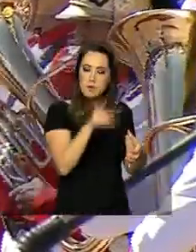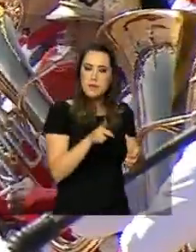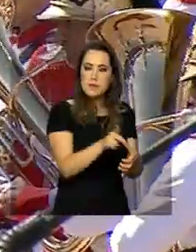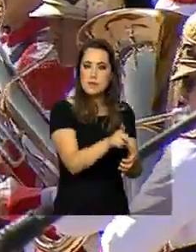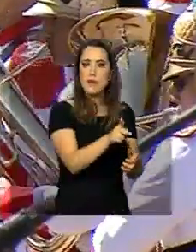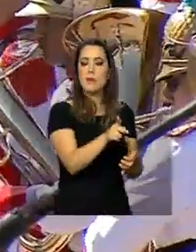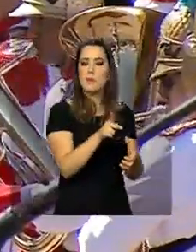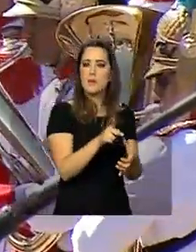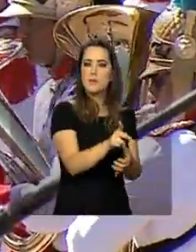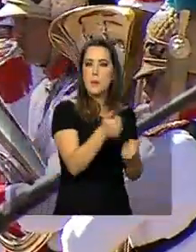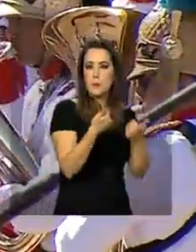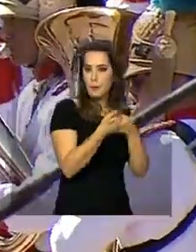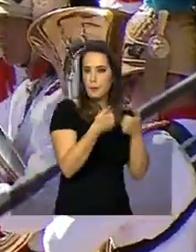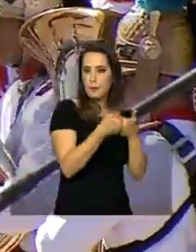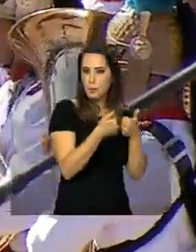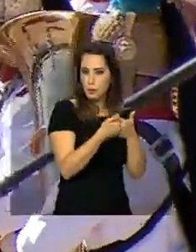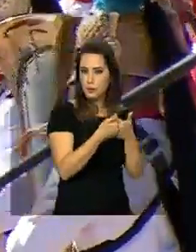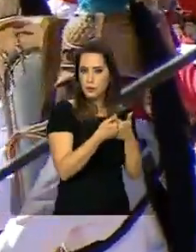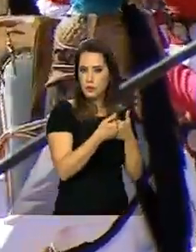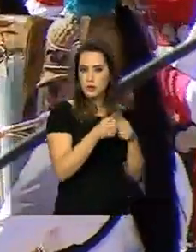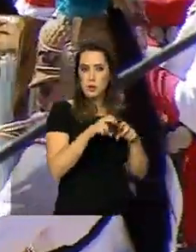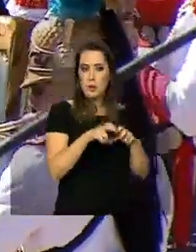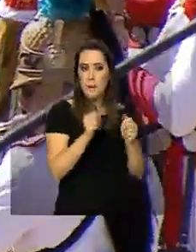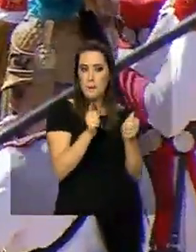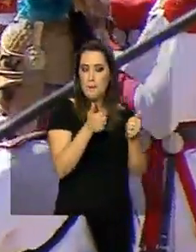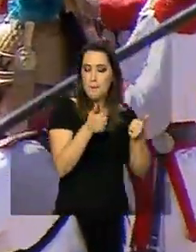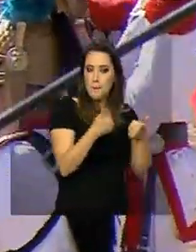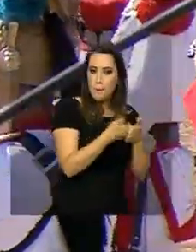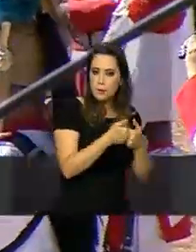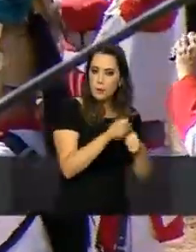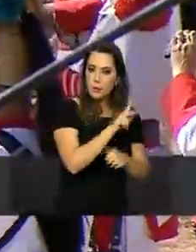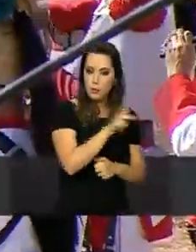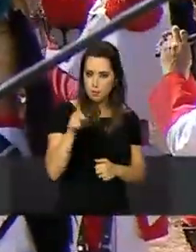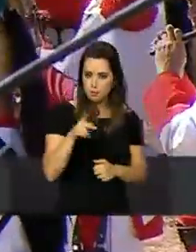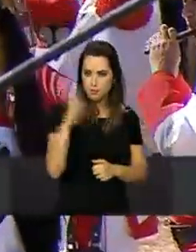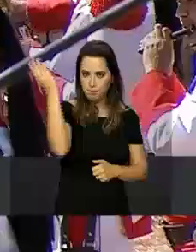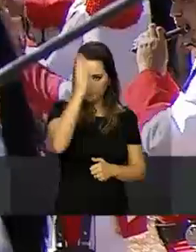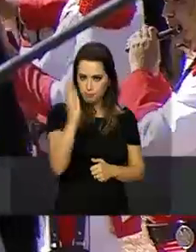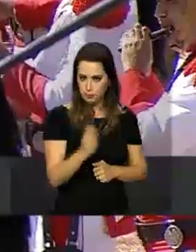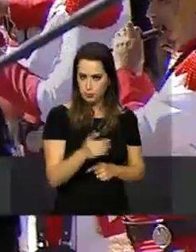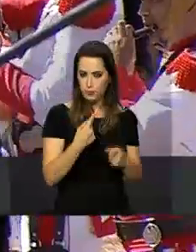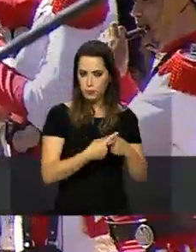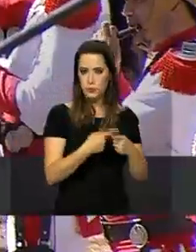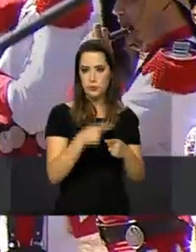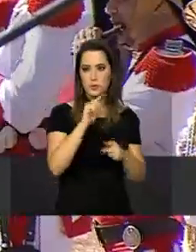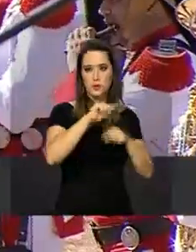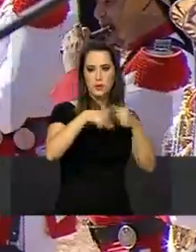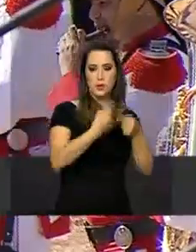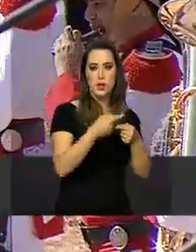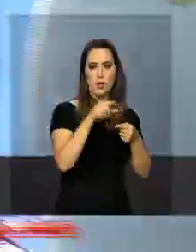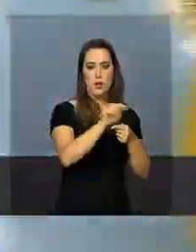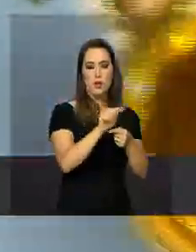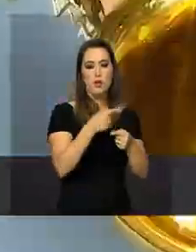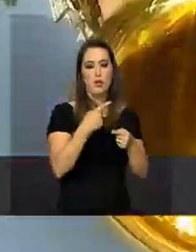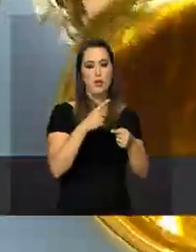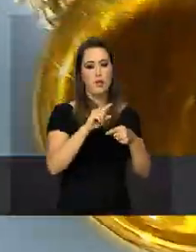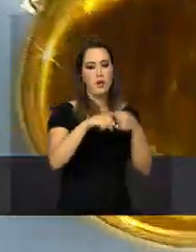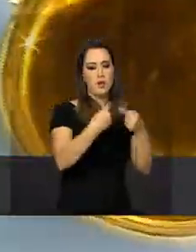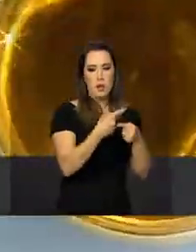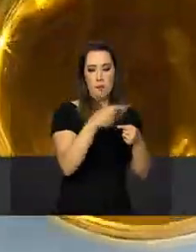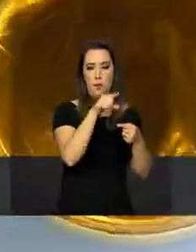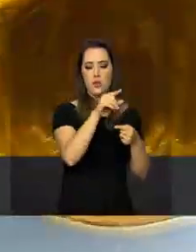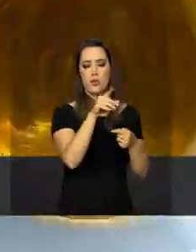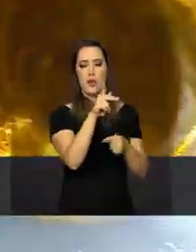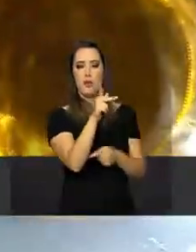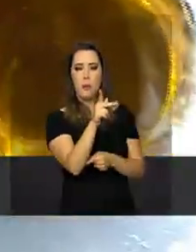ali próximo ao palanque presidencial, né? Então, depois já foi o da PE,